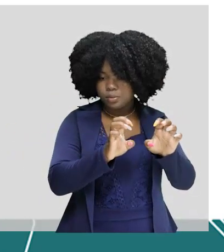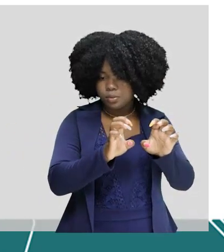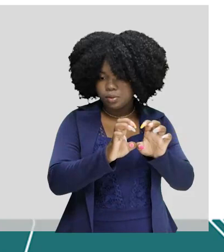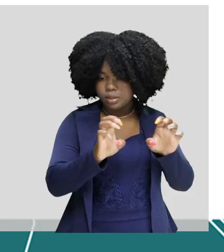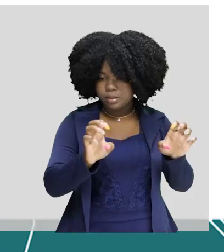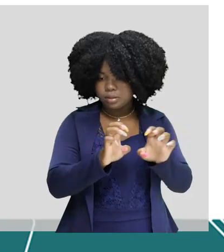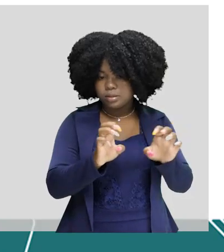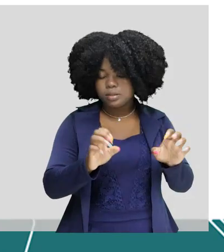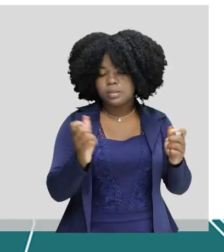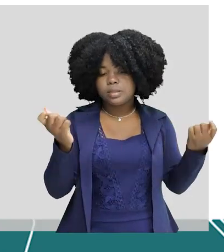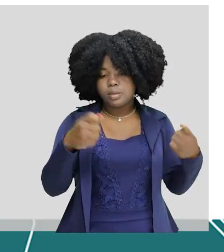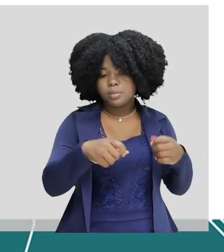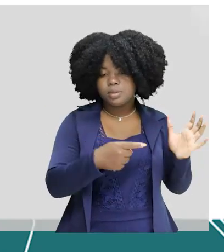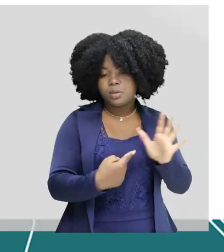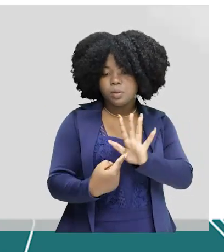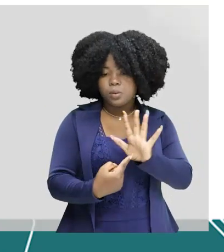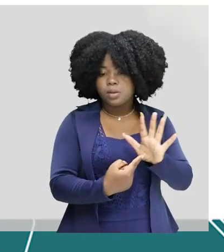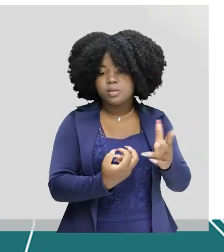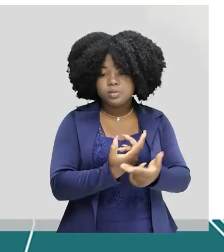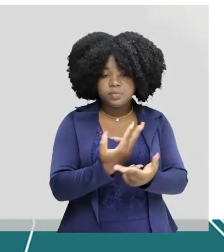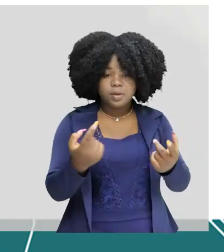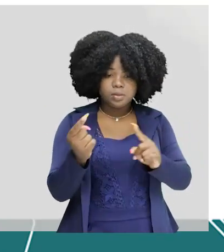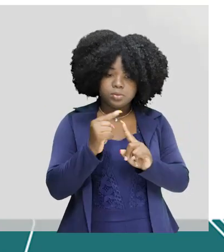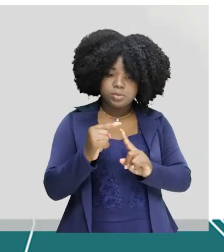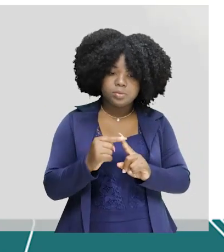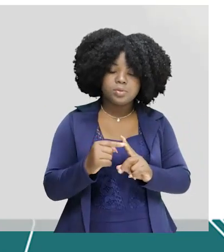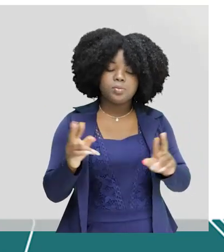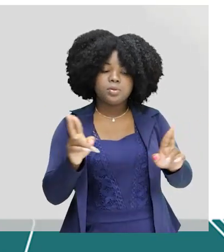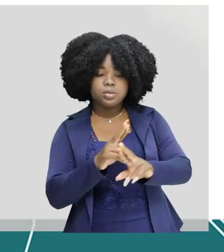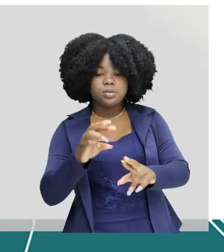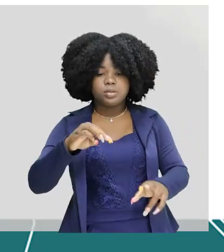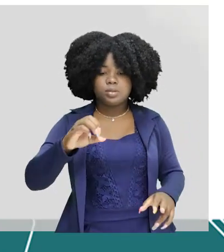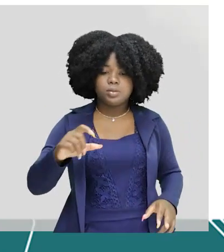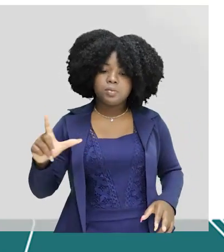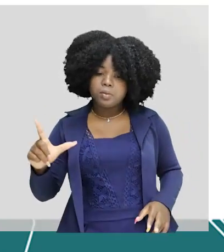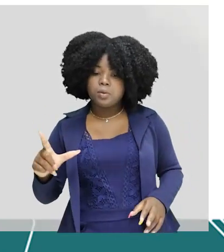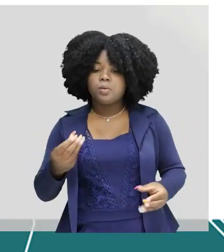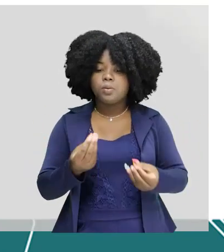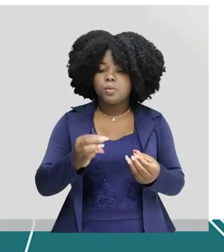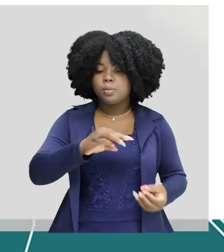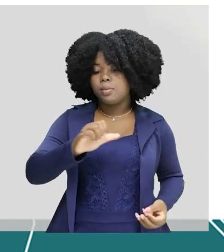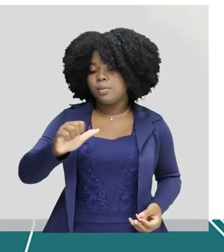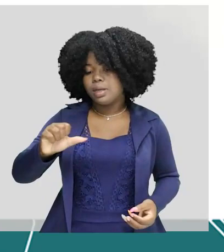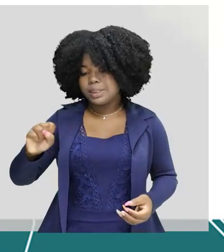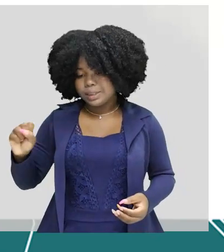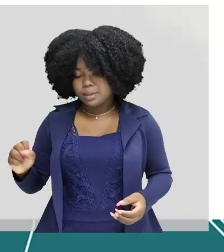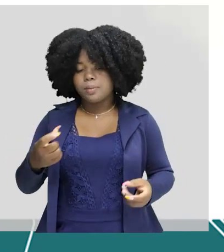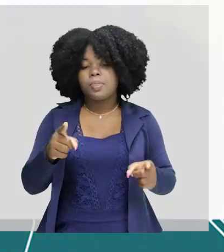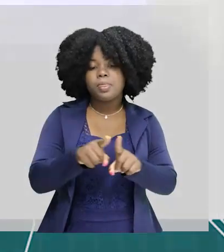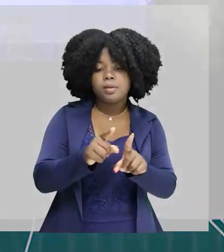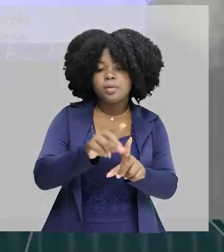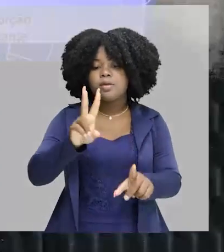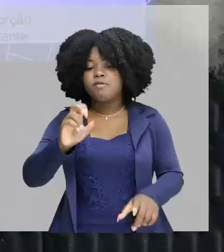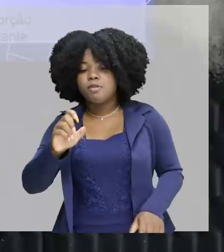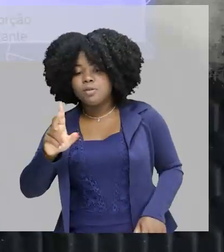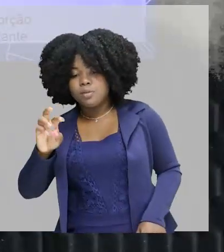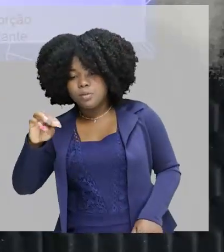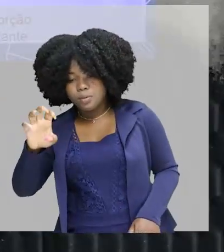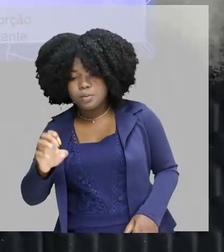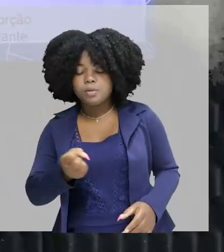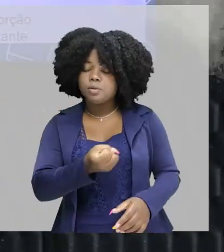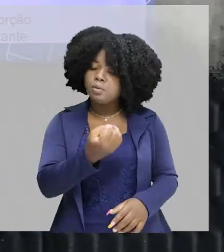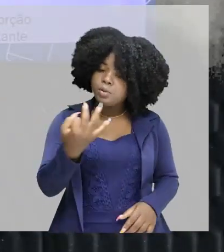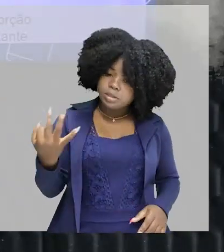expressa de várias maneiras. Então, eu posso relacionar mol com massa, com volume, com quantidade